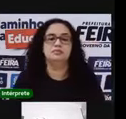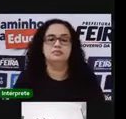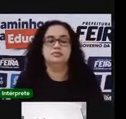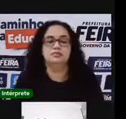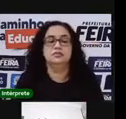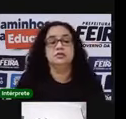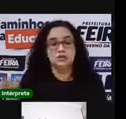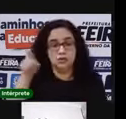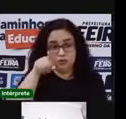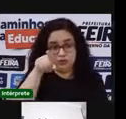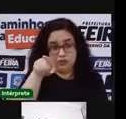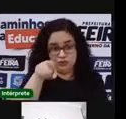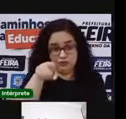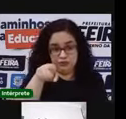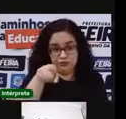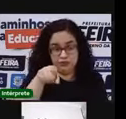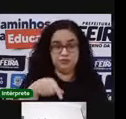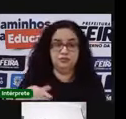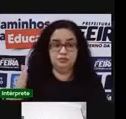Olha aí.